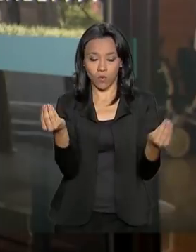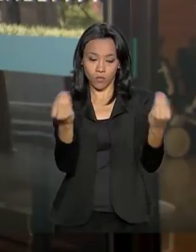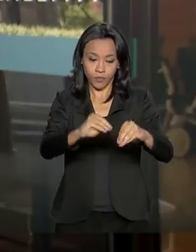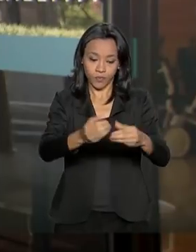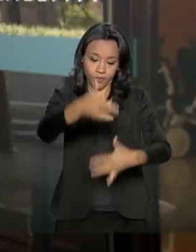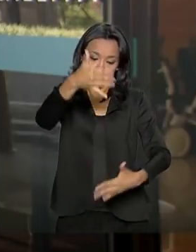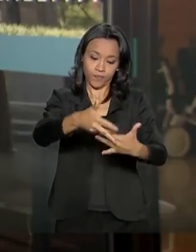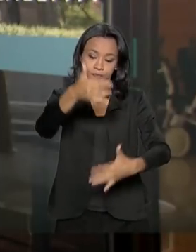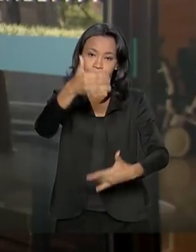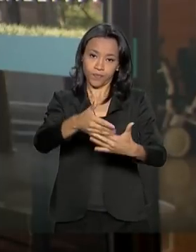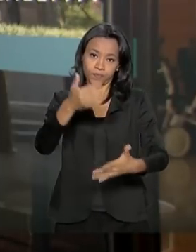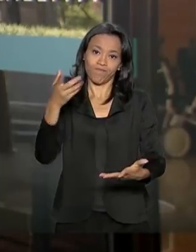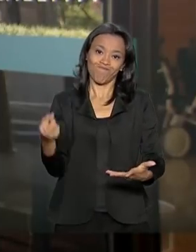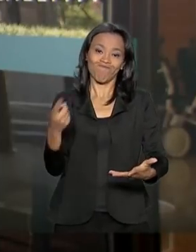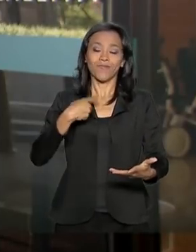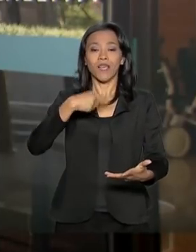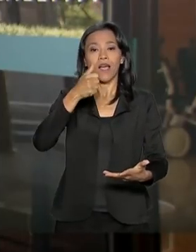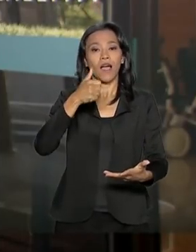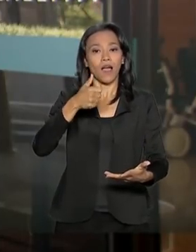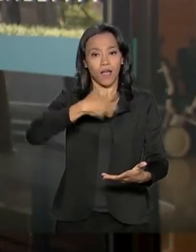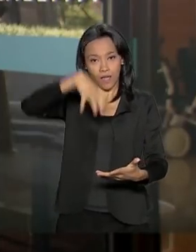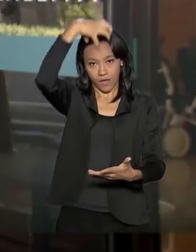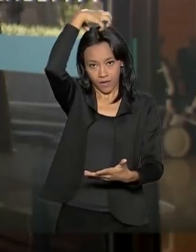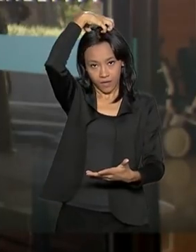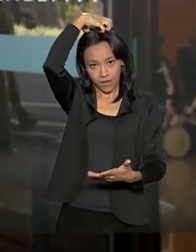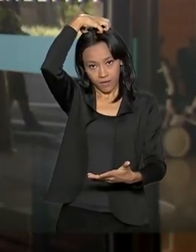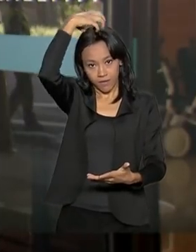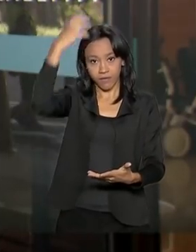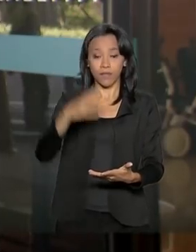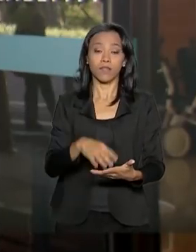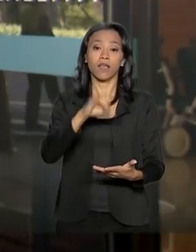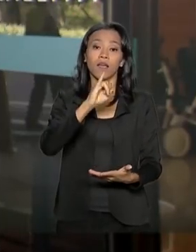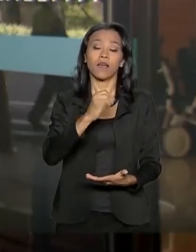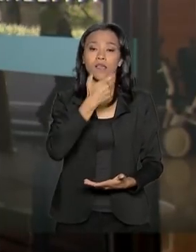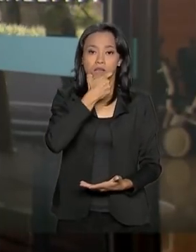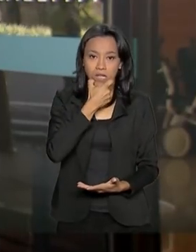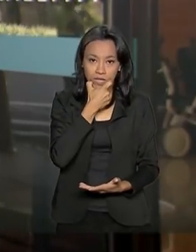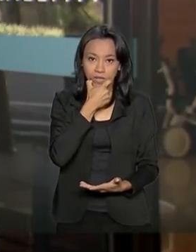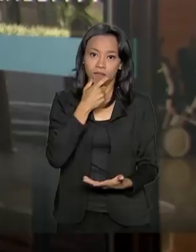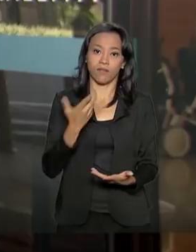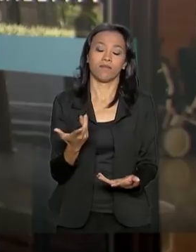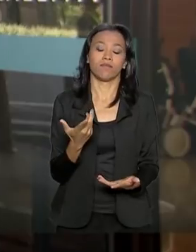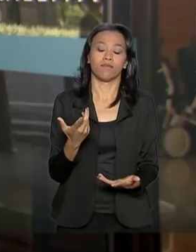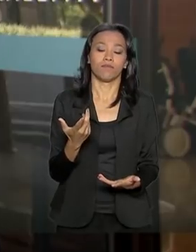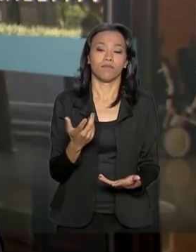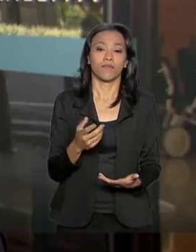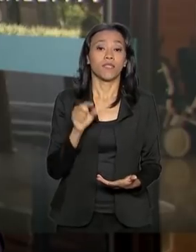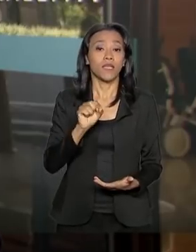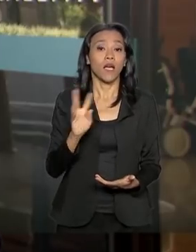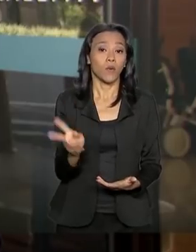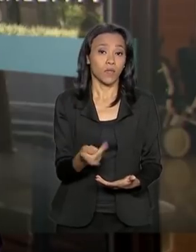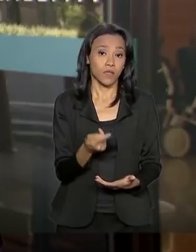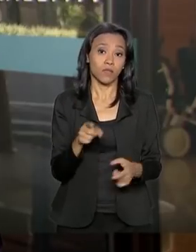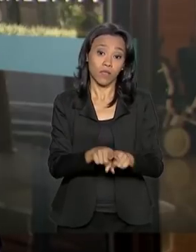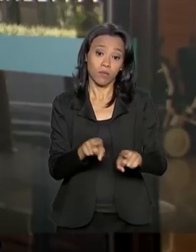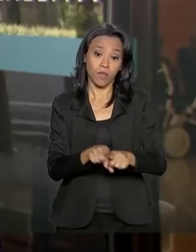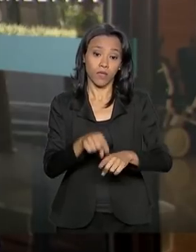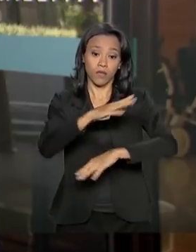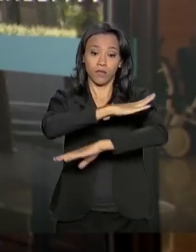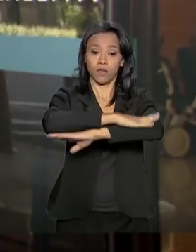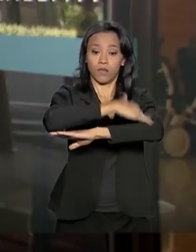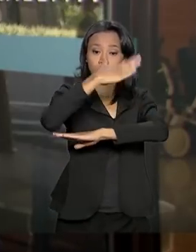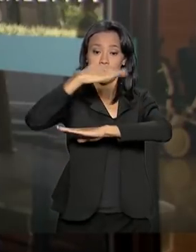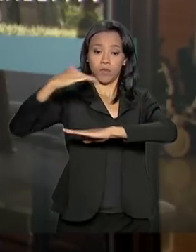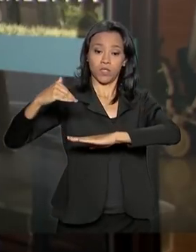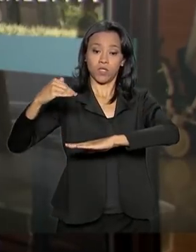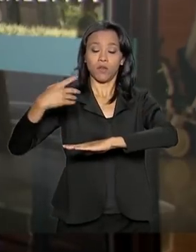pesar da rainha da Inglaterra elizabe a respeito desse assunto o a situação em Brumadinho quem está